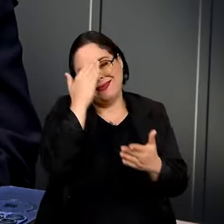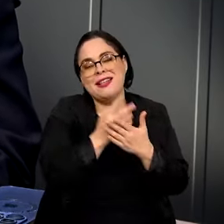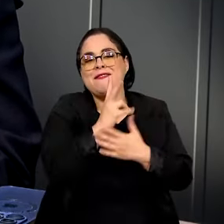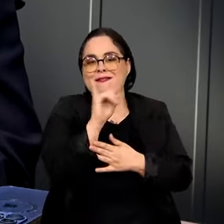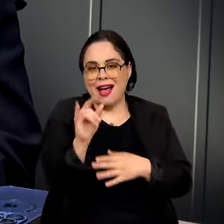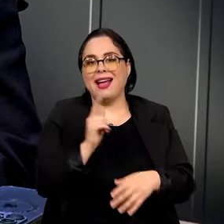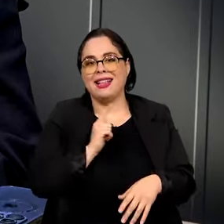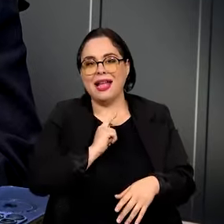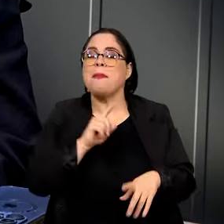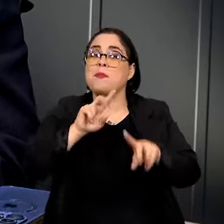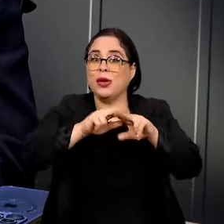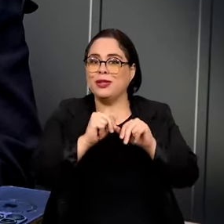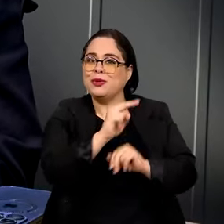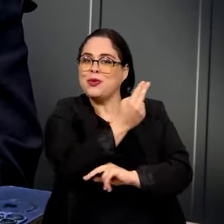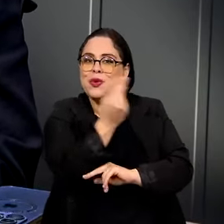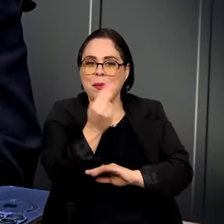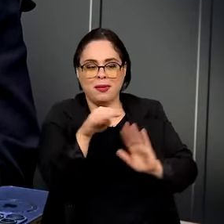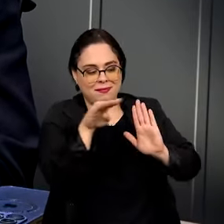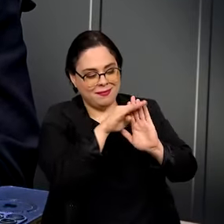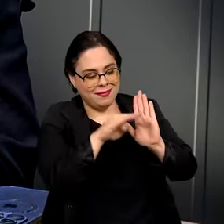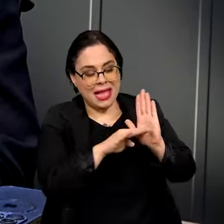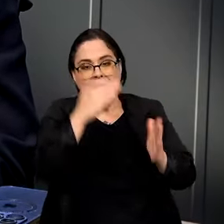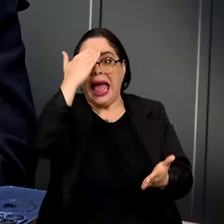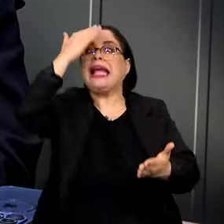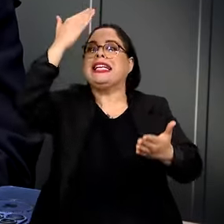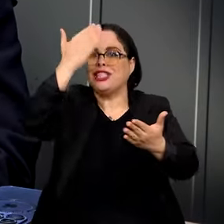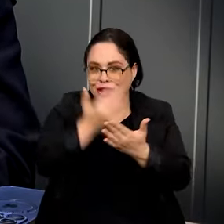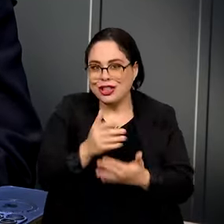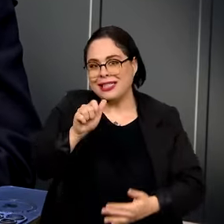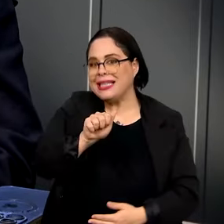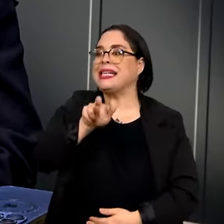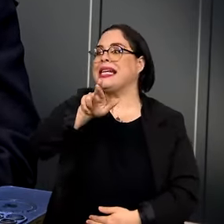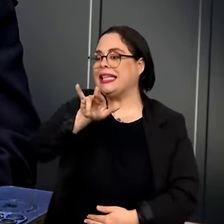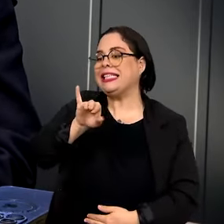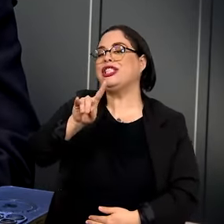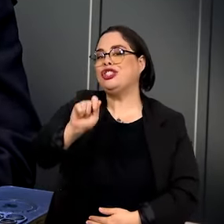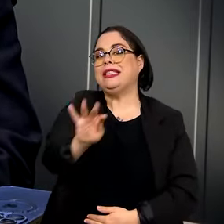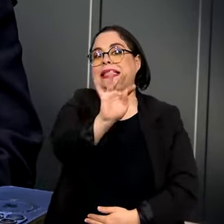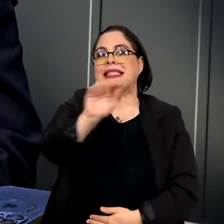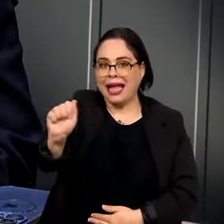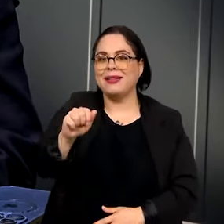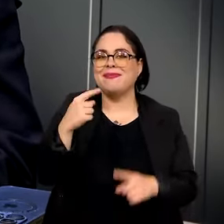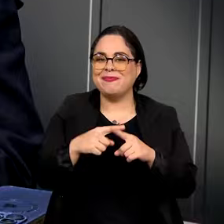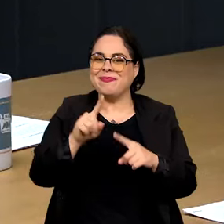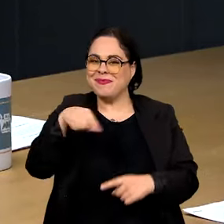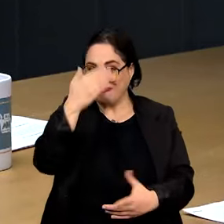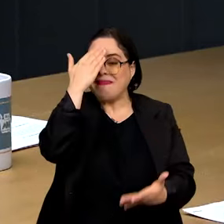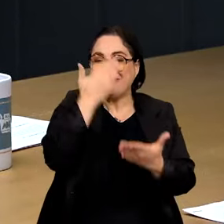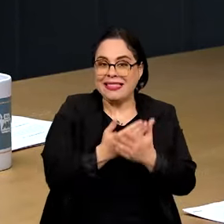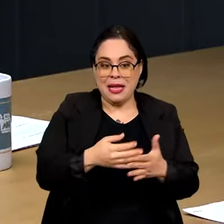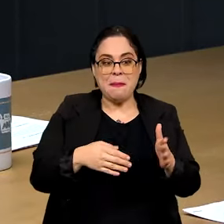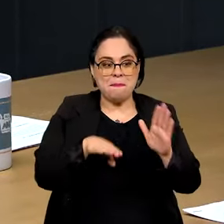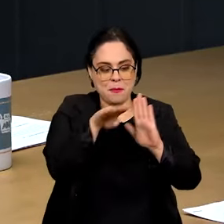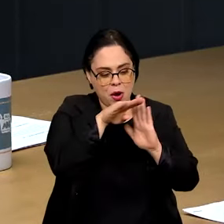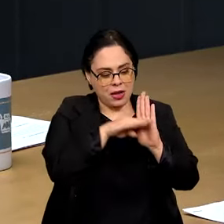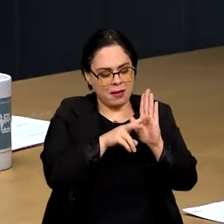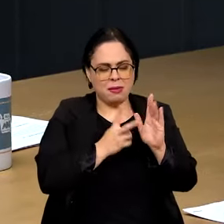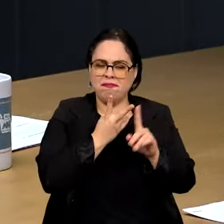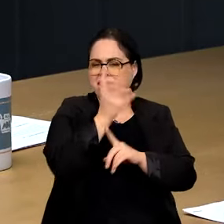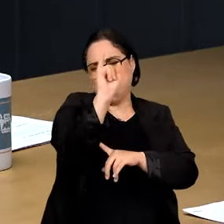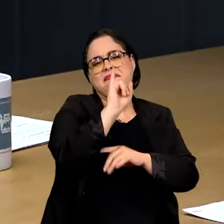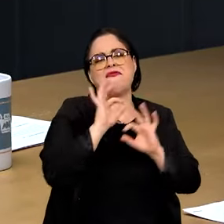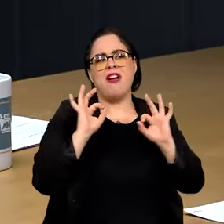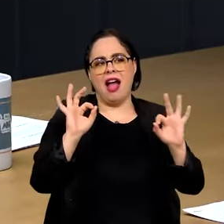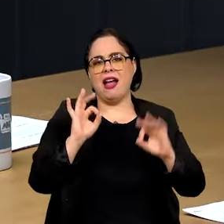acredita que por isso que o nome acredita ele é muito forte Nós acreditamos que este programa vai ser exitoso